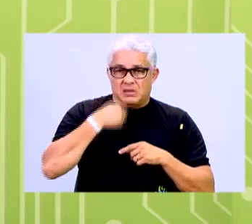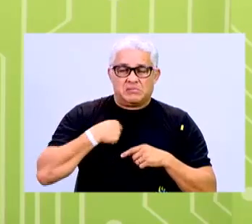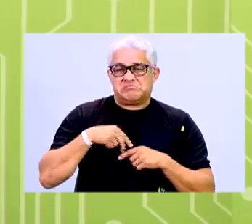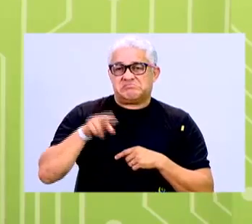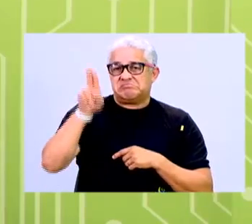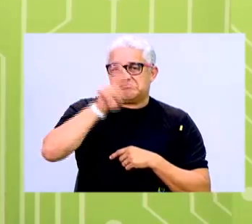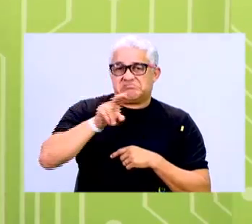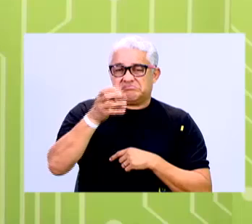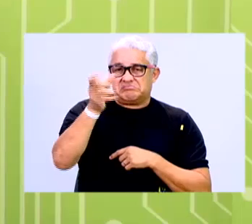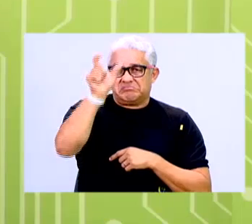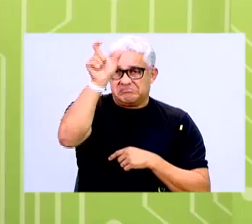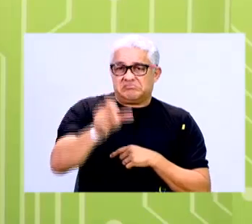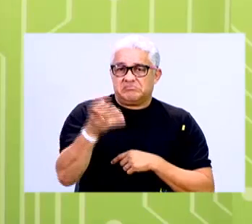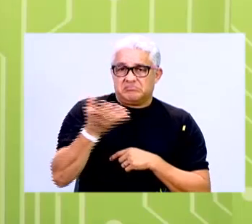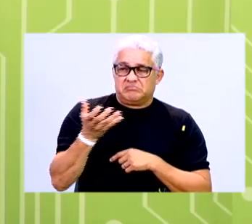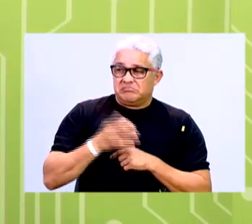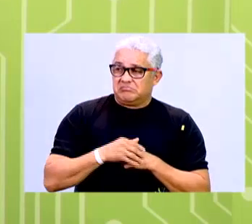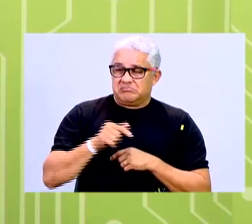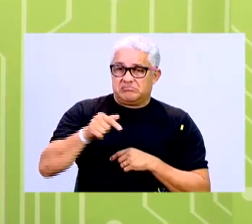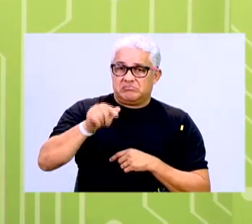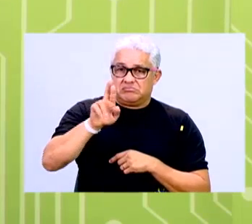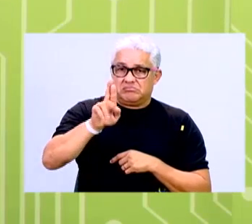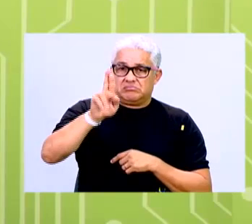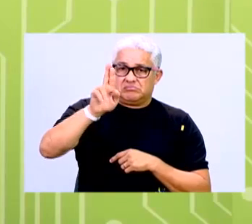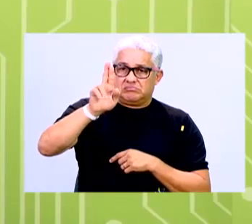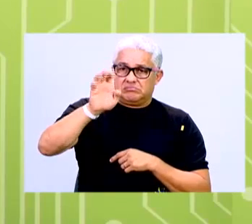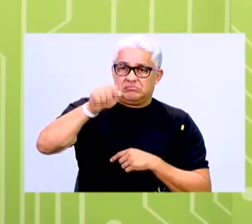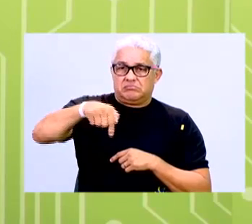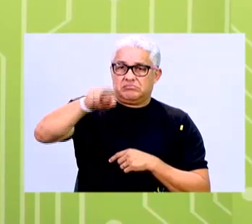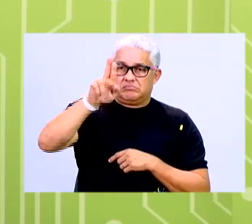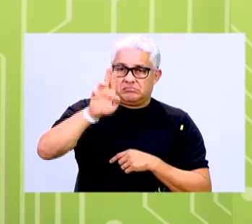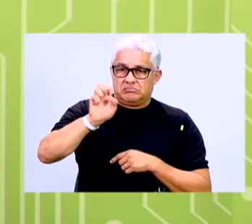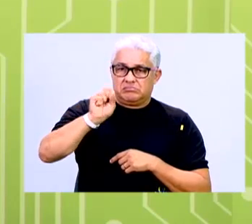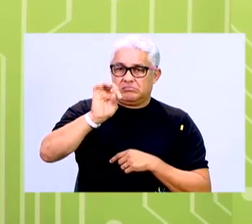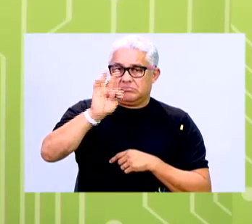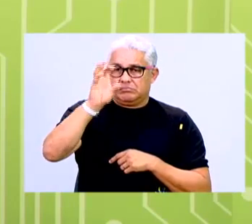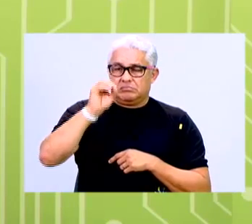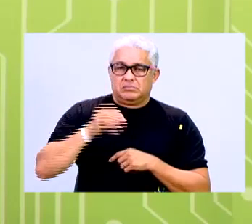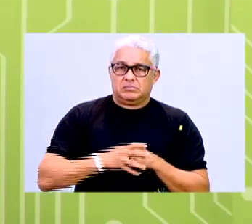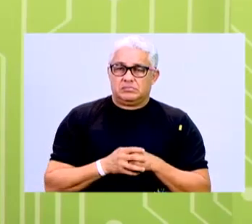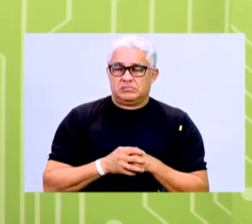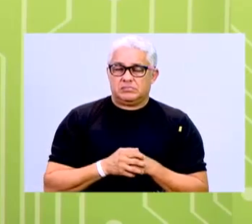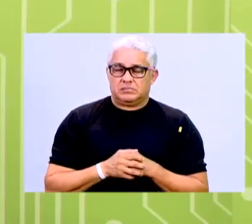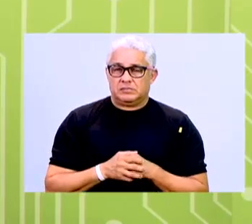usuário quer determinado requisito que isso já se torna algo